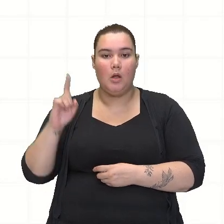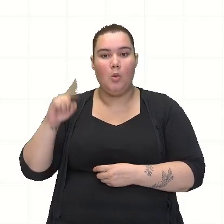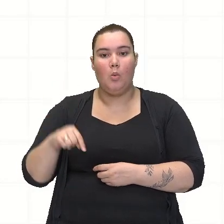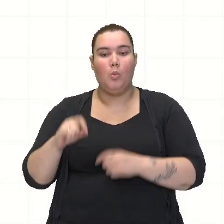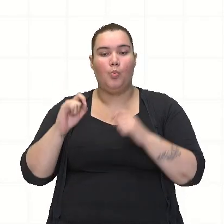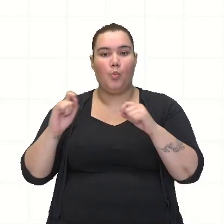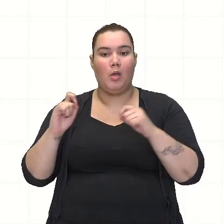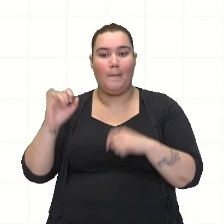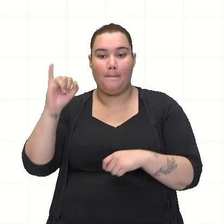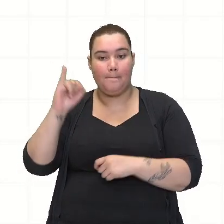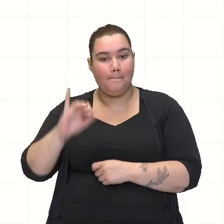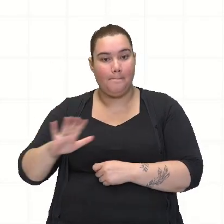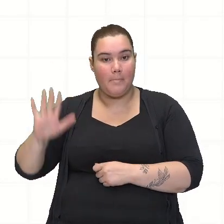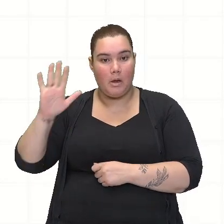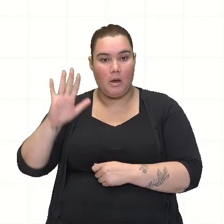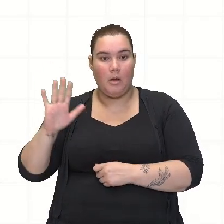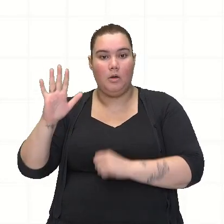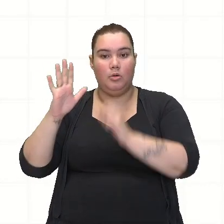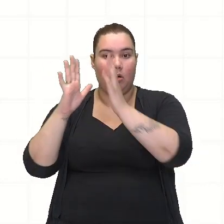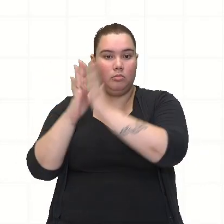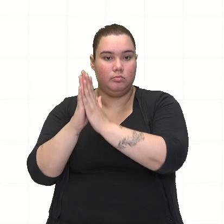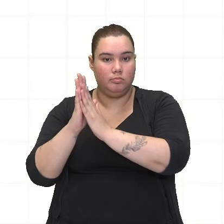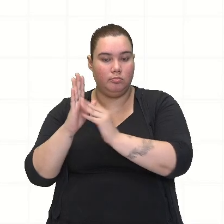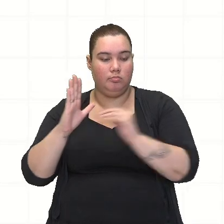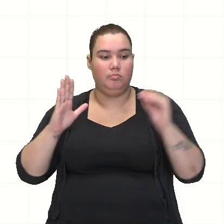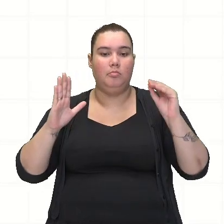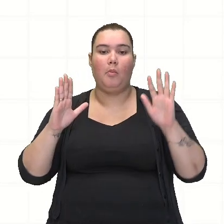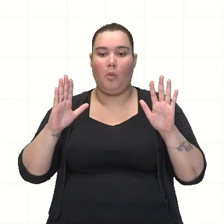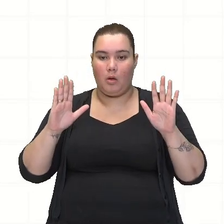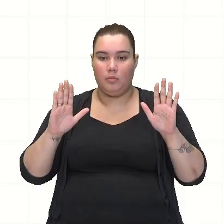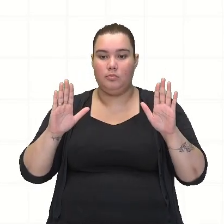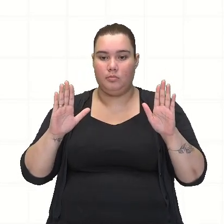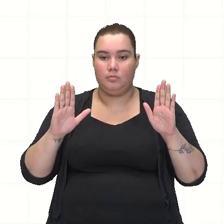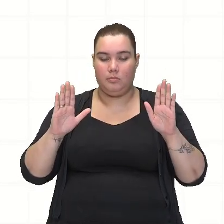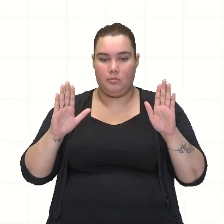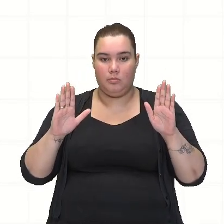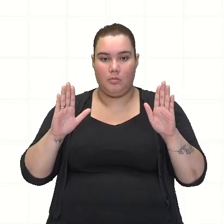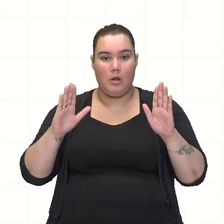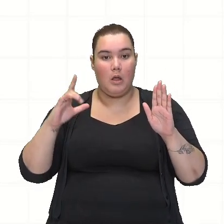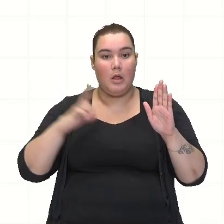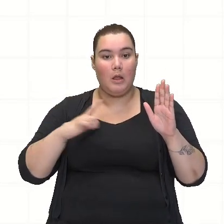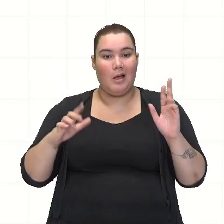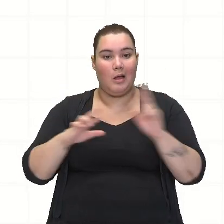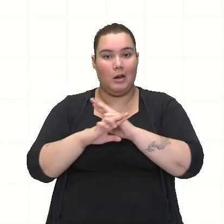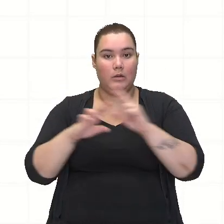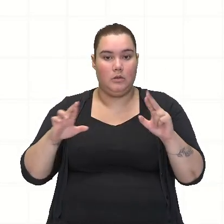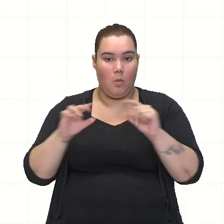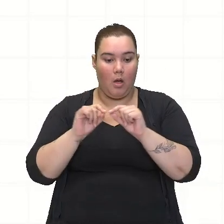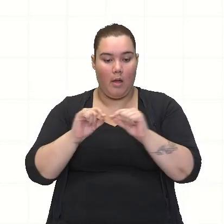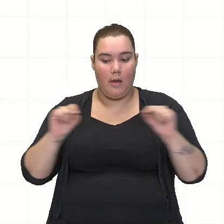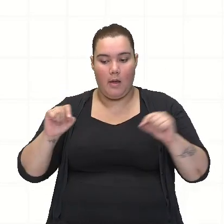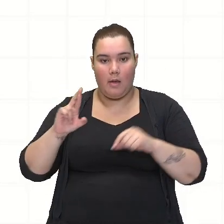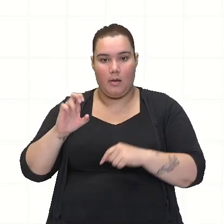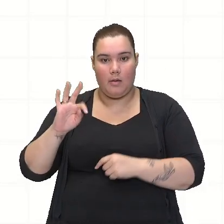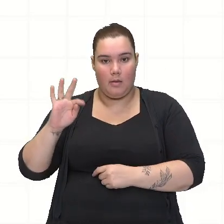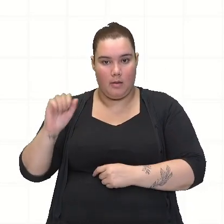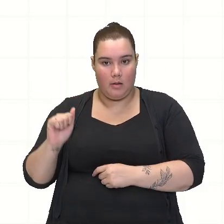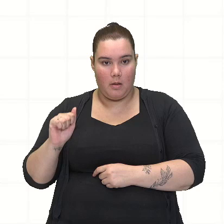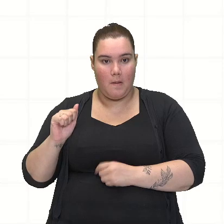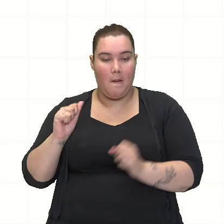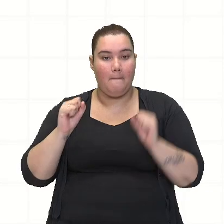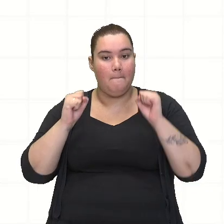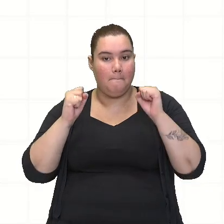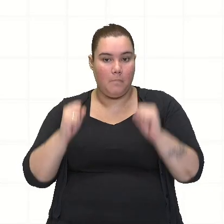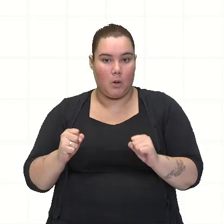em espelhar uma imagem em relação a uma reta. que